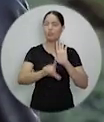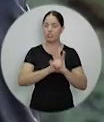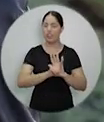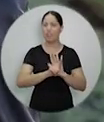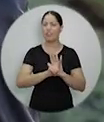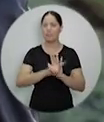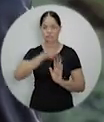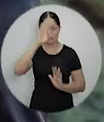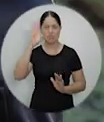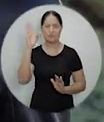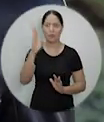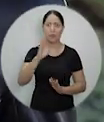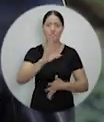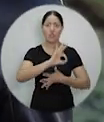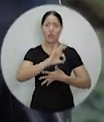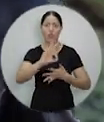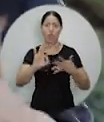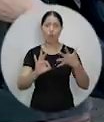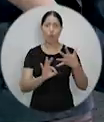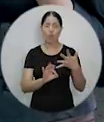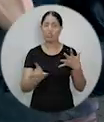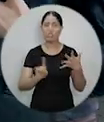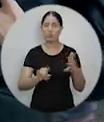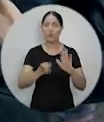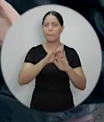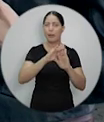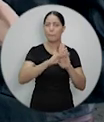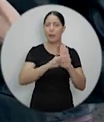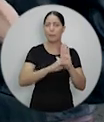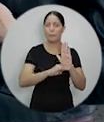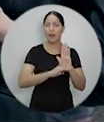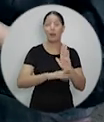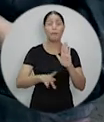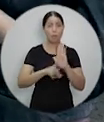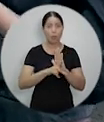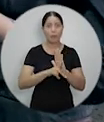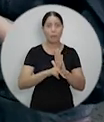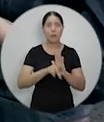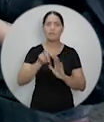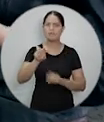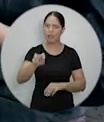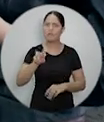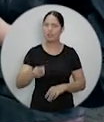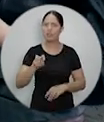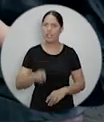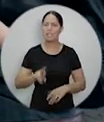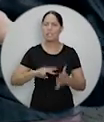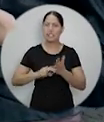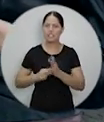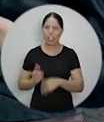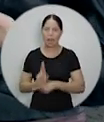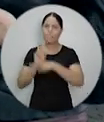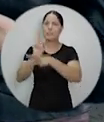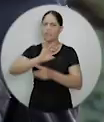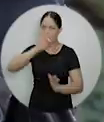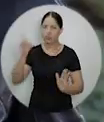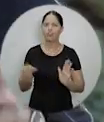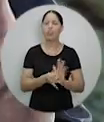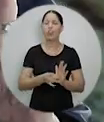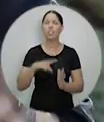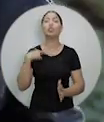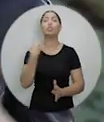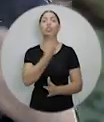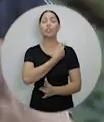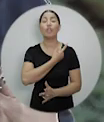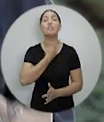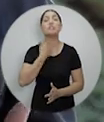que prevêem as cotas, não nas listas partidárias, mas sim nas cadeiras, cotas de representação. Então, nós